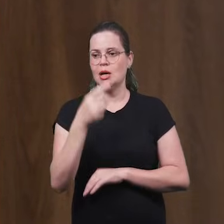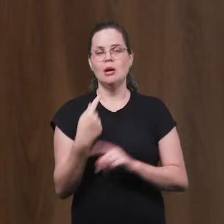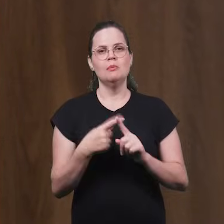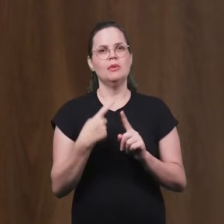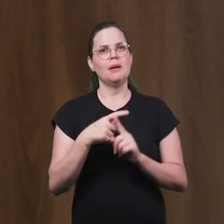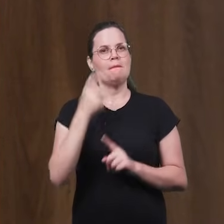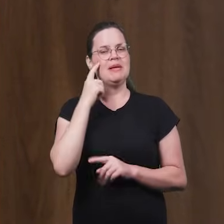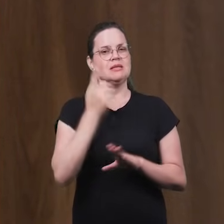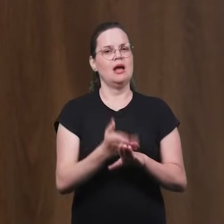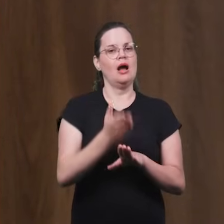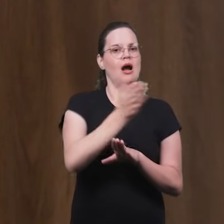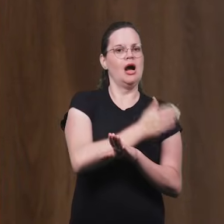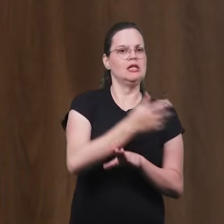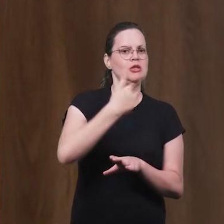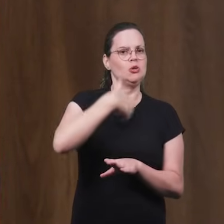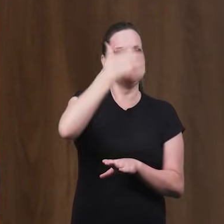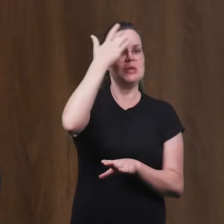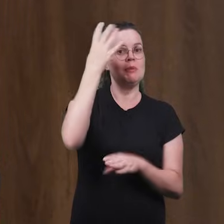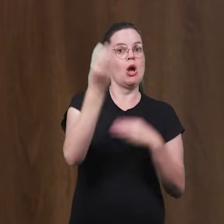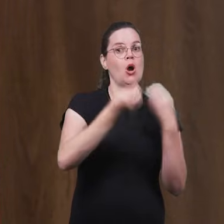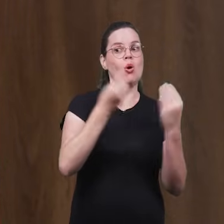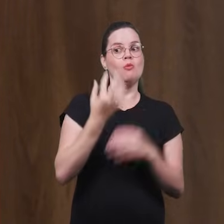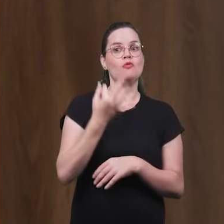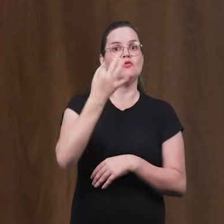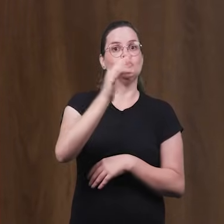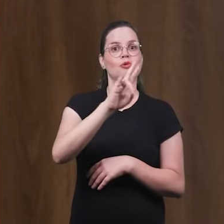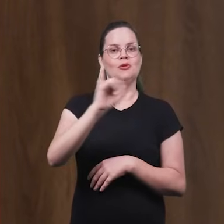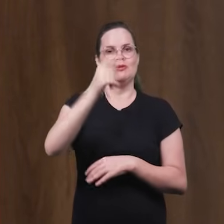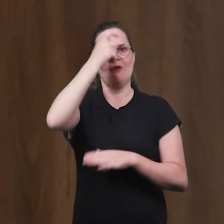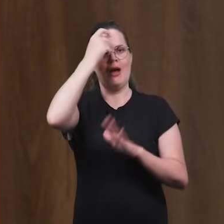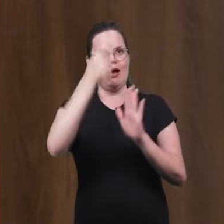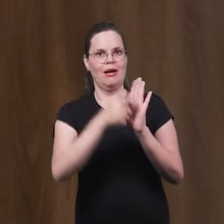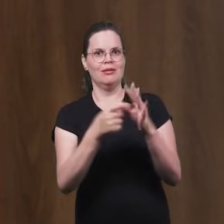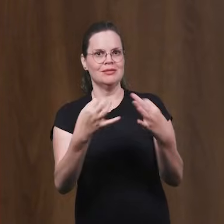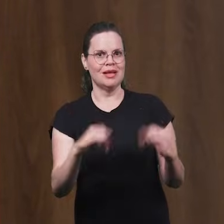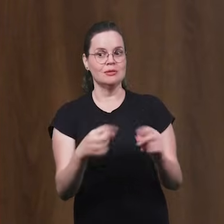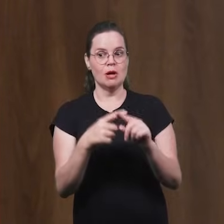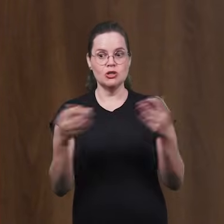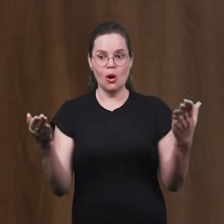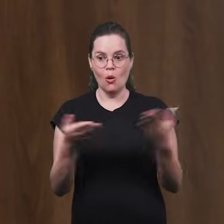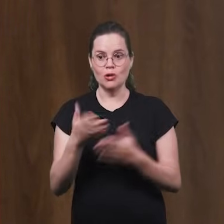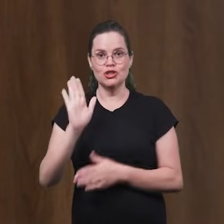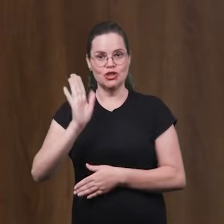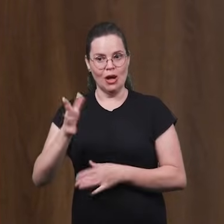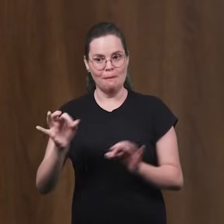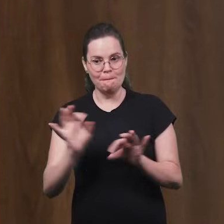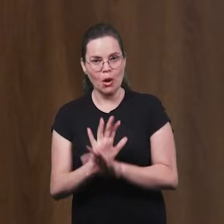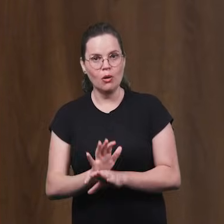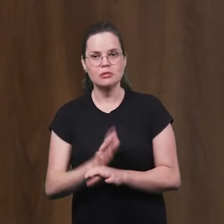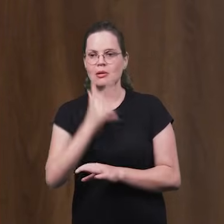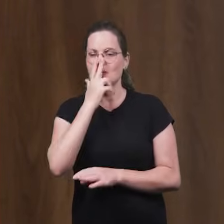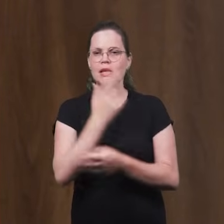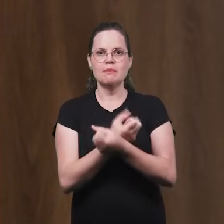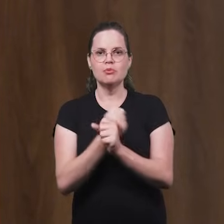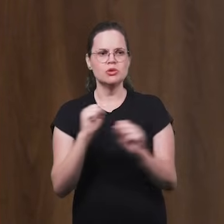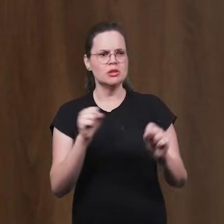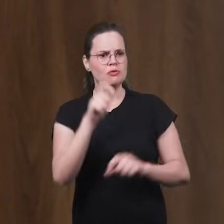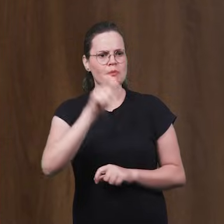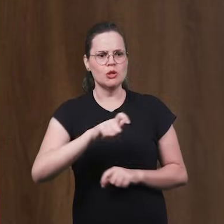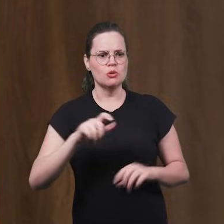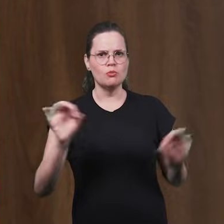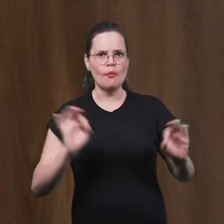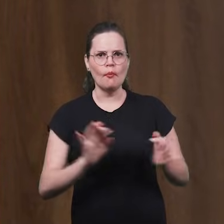imaginar um ser humano que não utilize inteligência artificial de alguma forma. Até a pessoa, quando vai comprar e pesquisa no celular, está